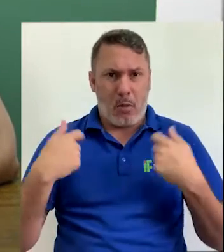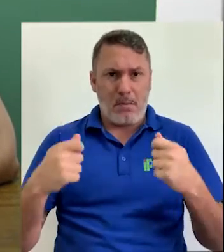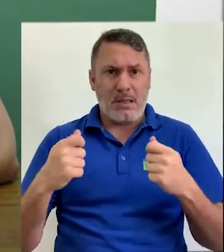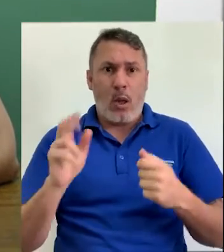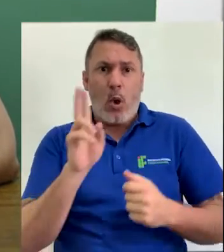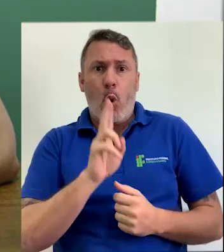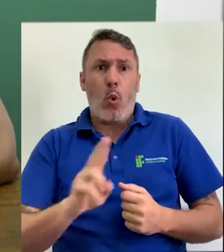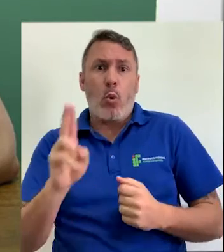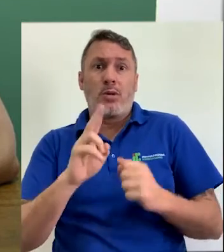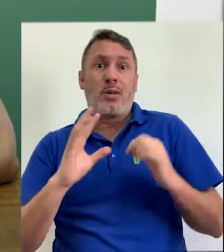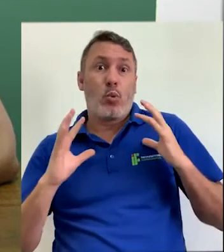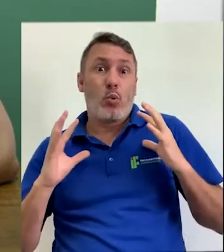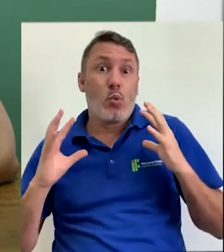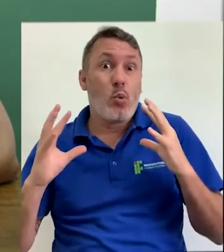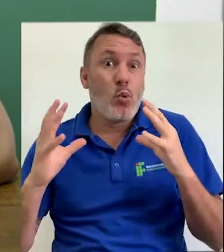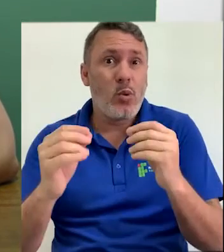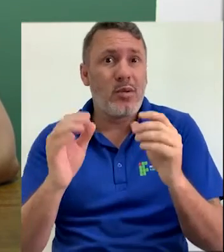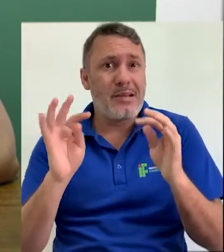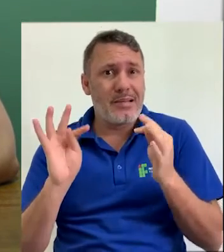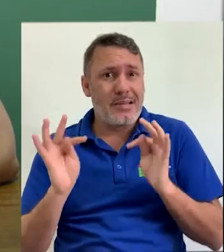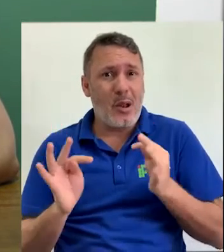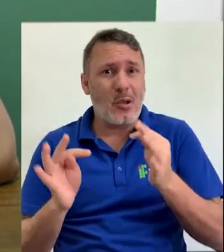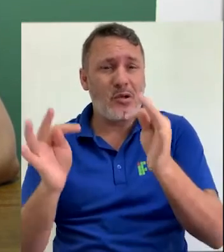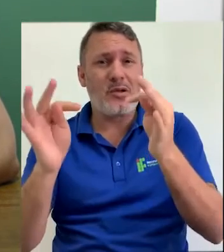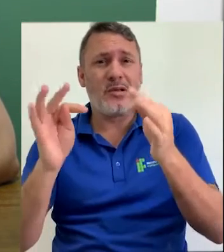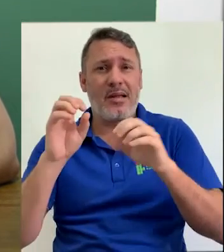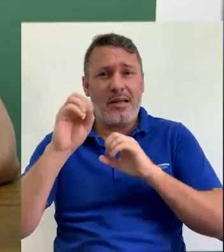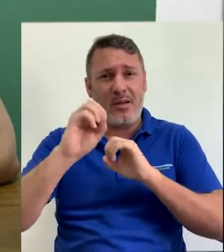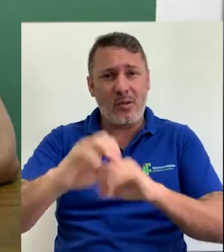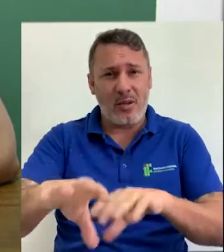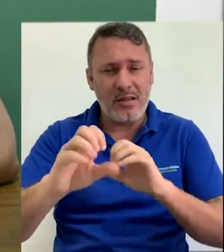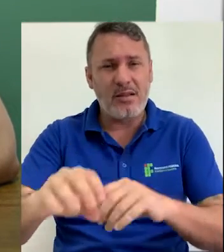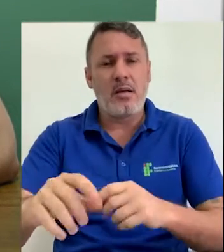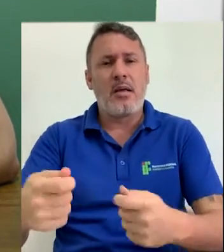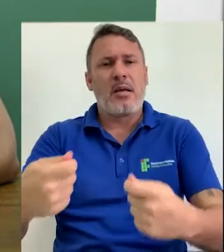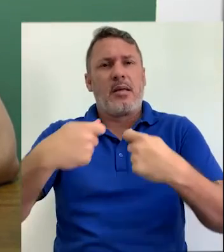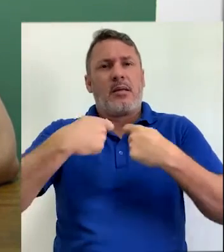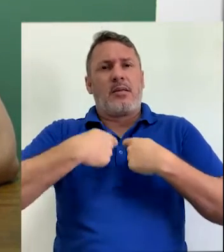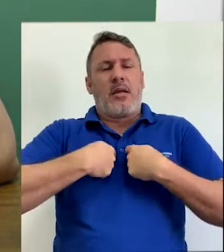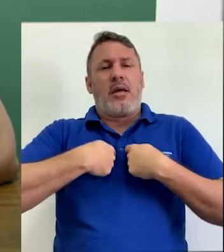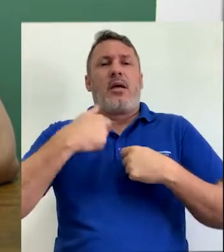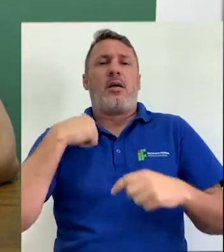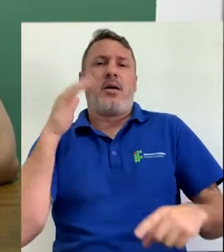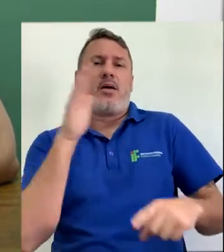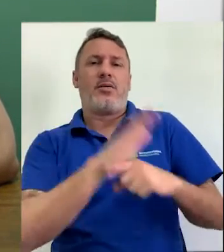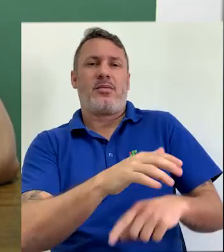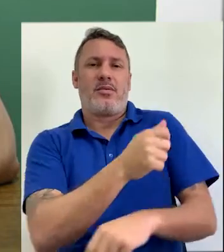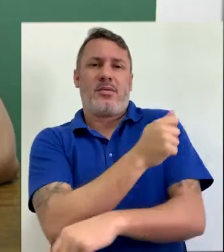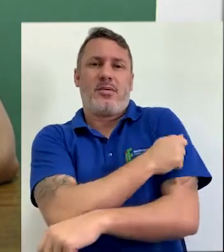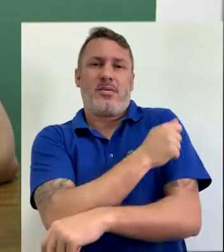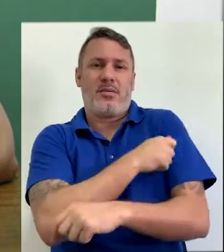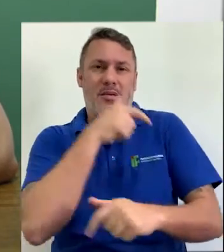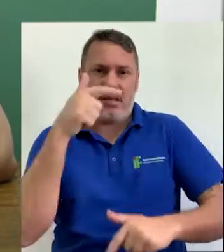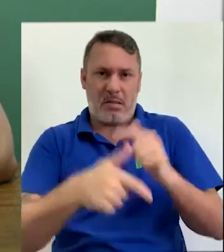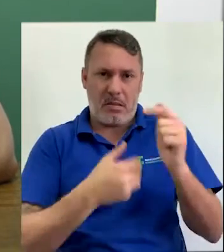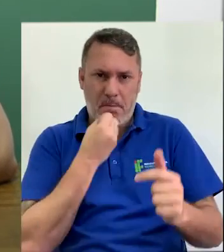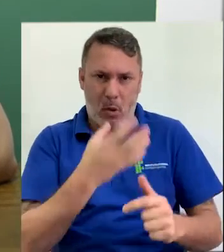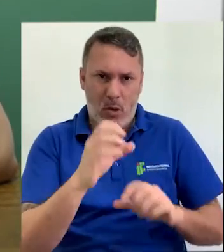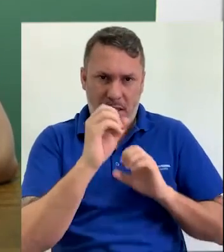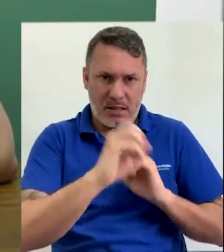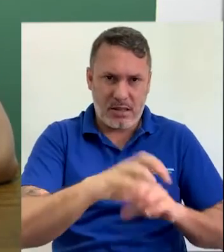de todas as ferramentas computacionais para fazer um bom trabalho para os meus alunos, na minha relação